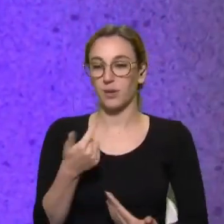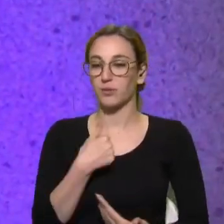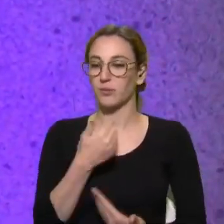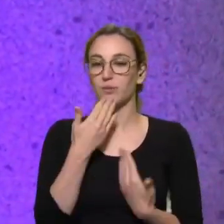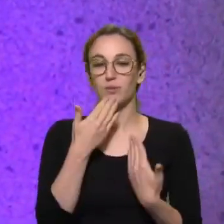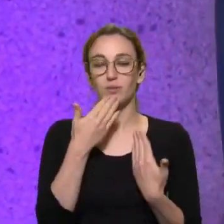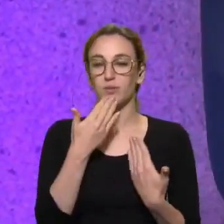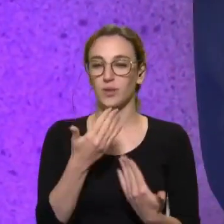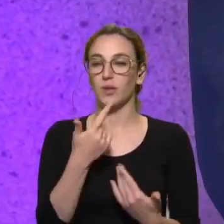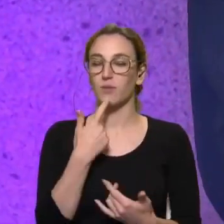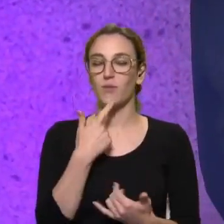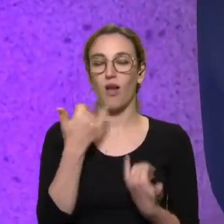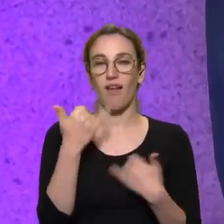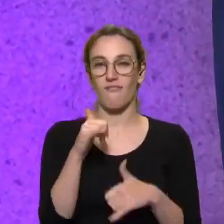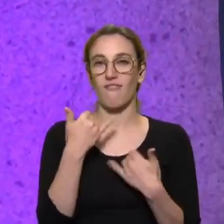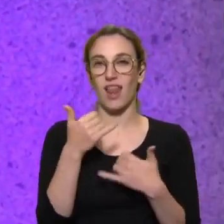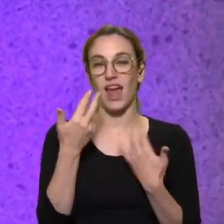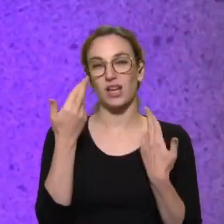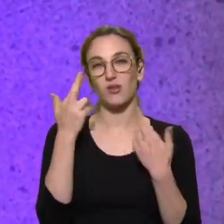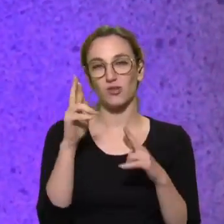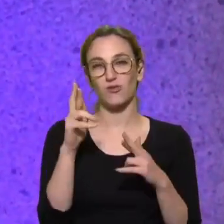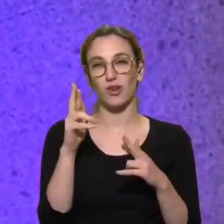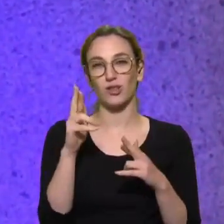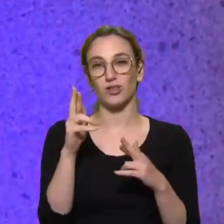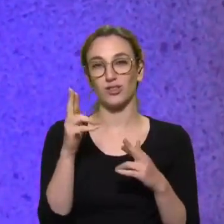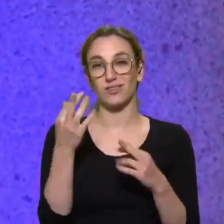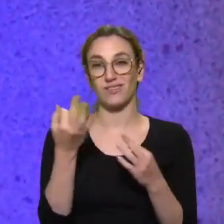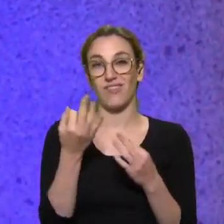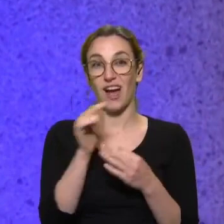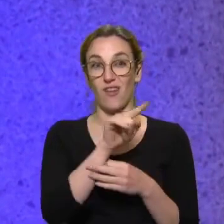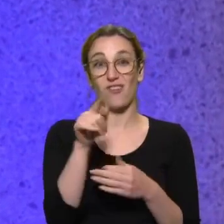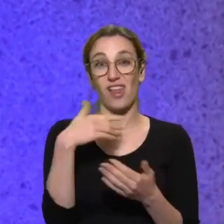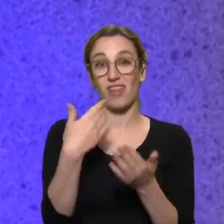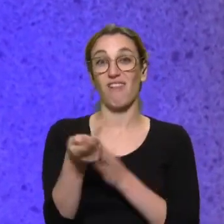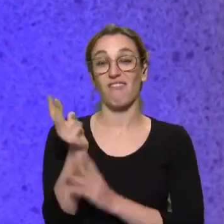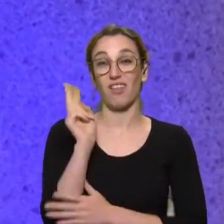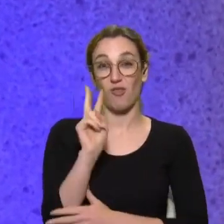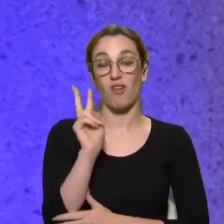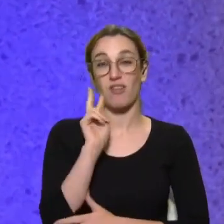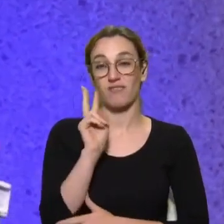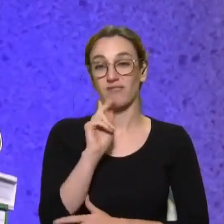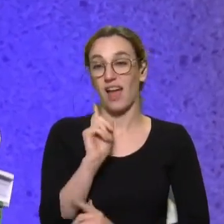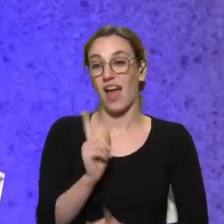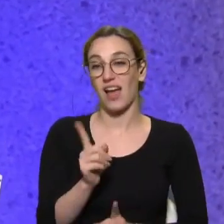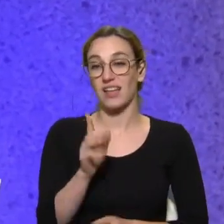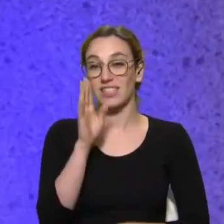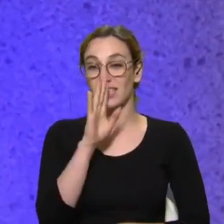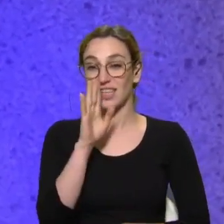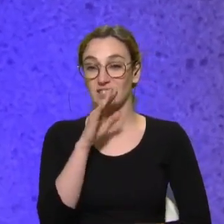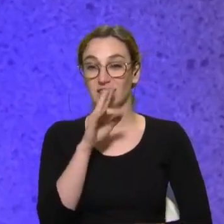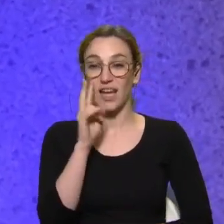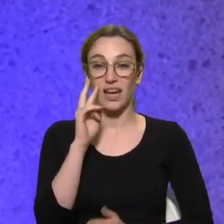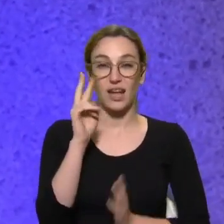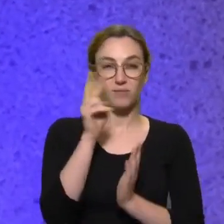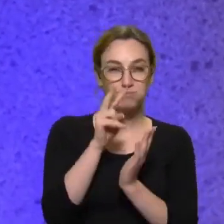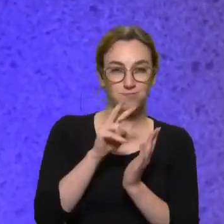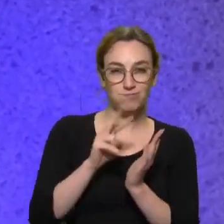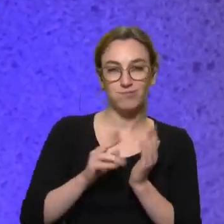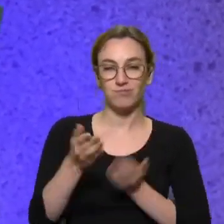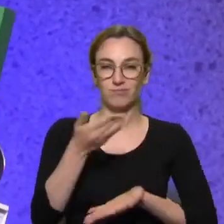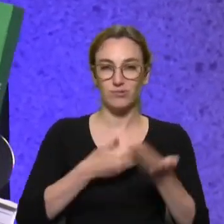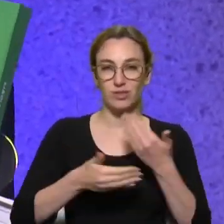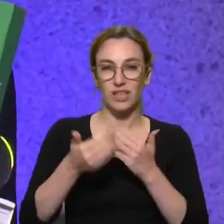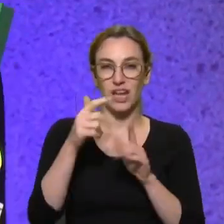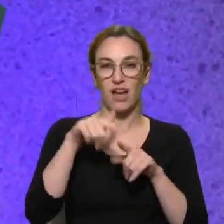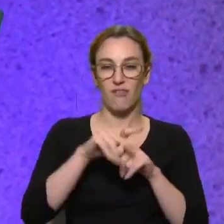feliz que o esforço seja valorizado. E é isso, se quiserem consultar e interagir com a